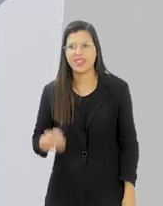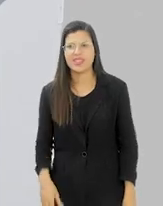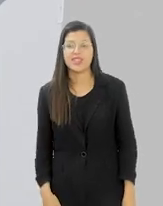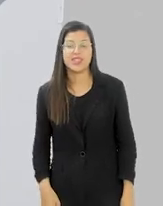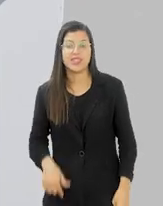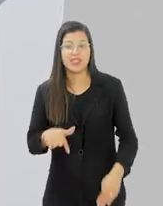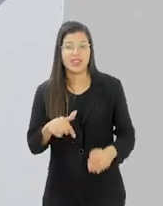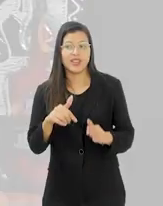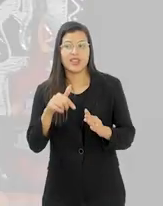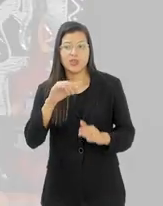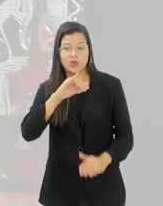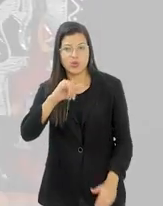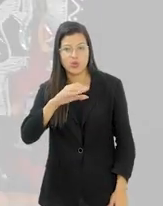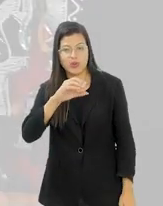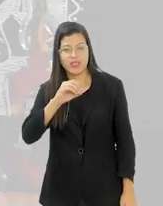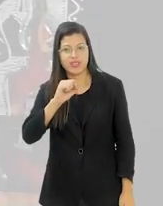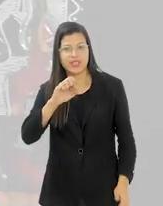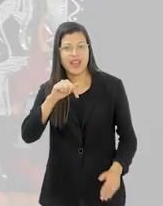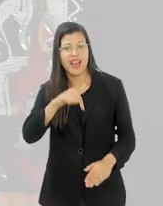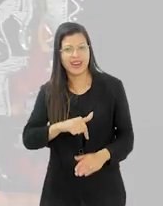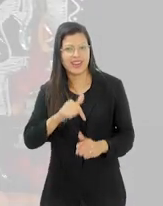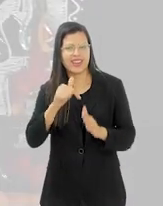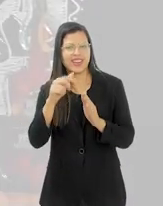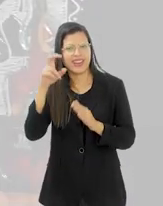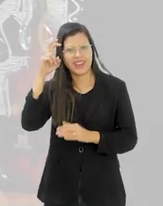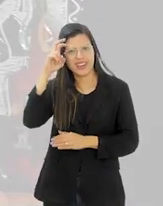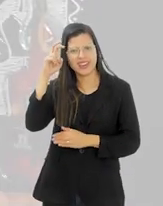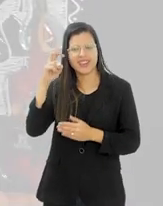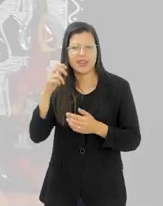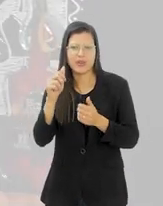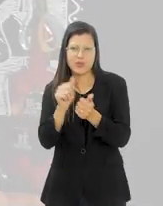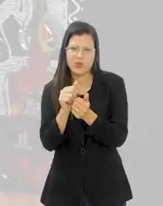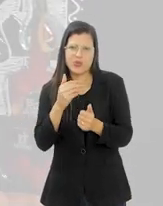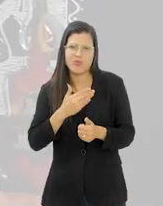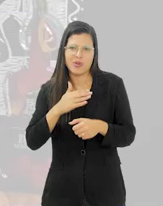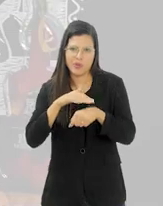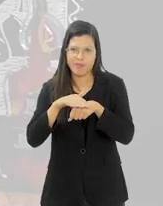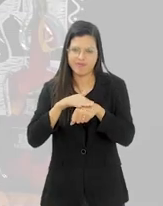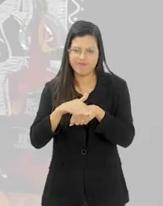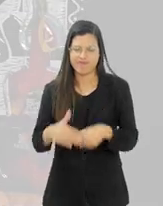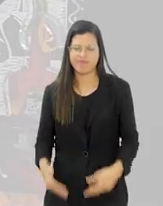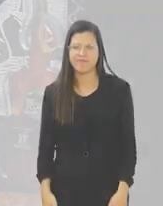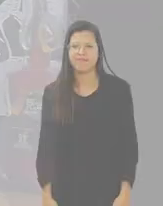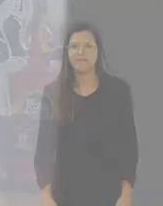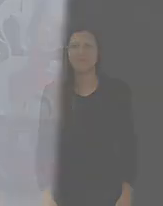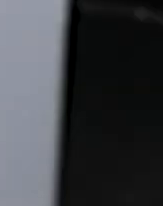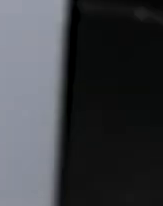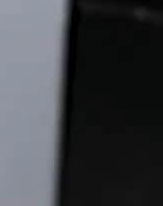oportunidade. Esse foi Zé Antônio, aqui no nosso Quintas com Quintais.